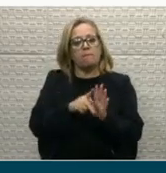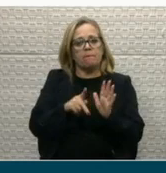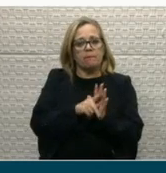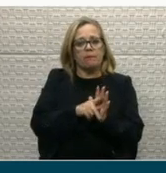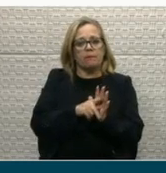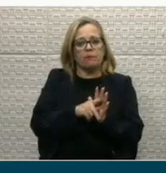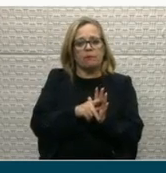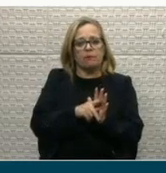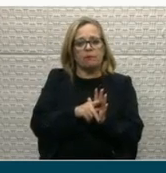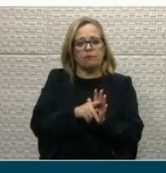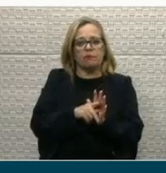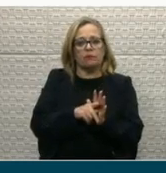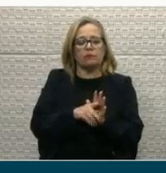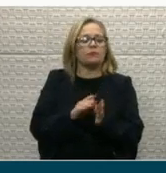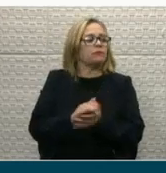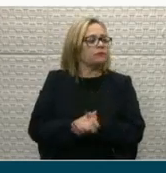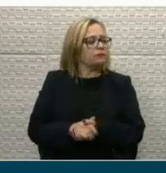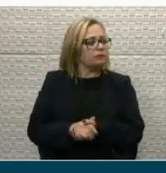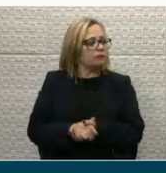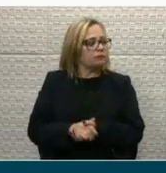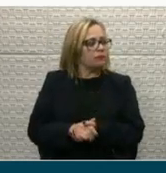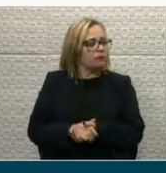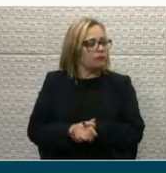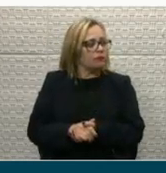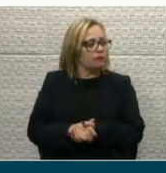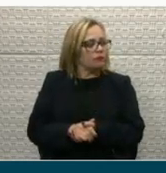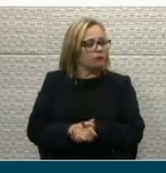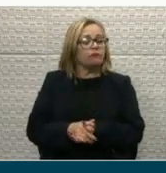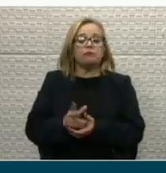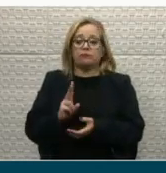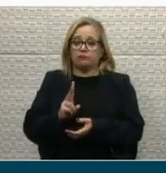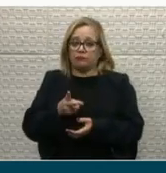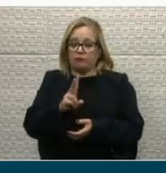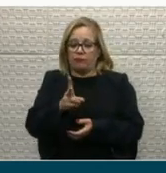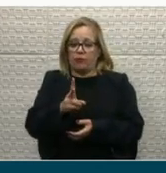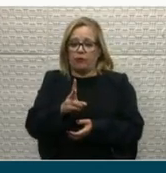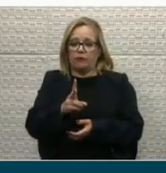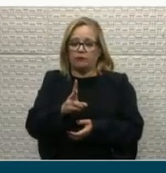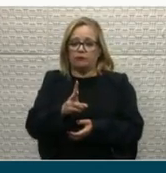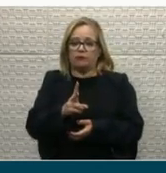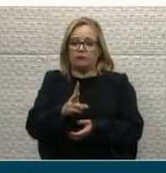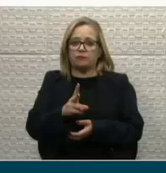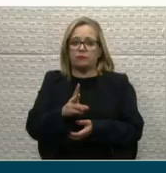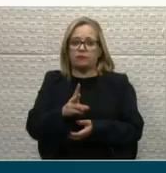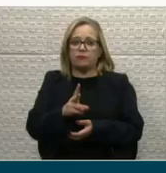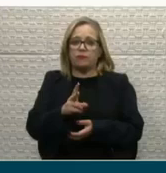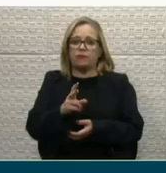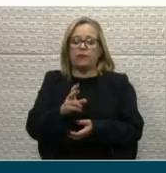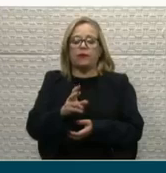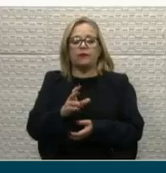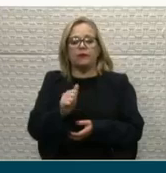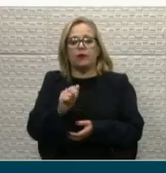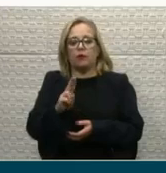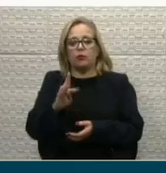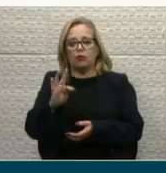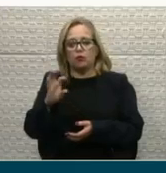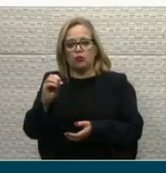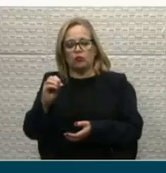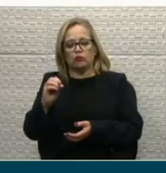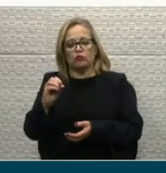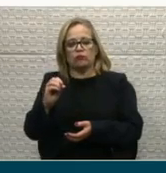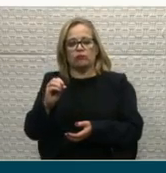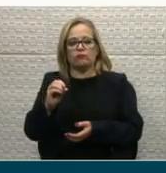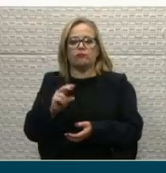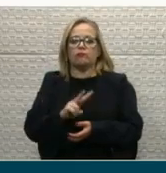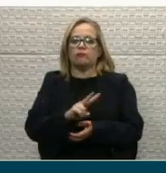vetor característico da transformação. E sempre esse autovetor está associado a algum